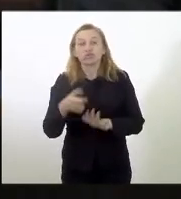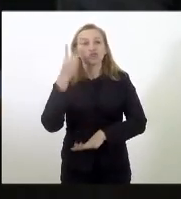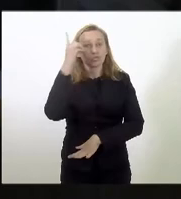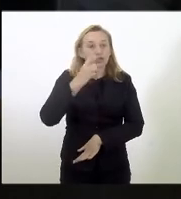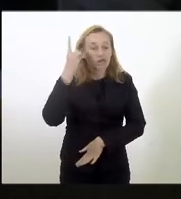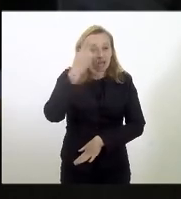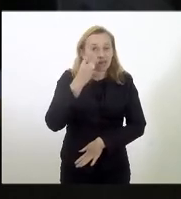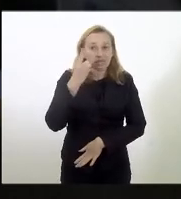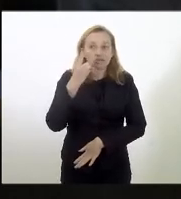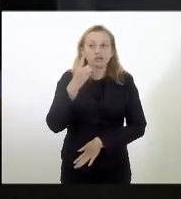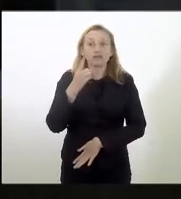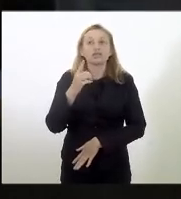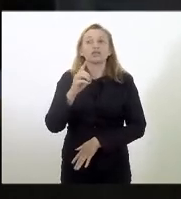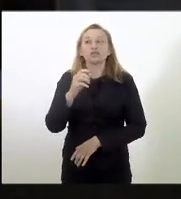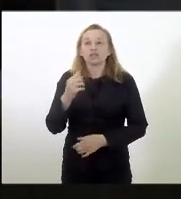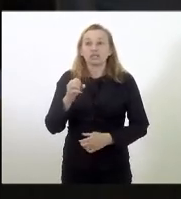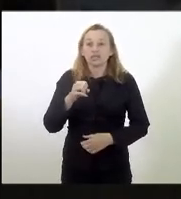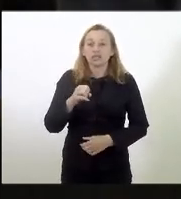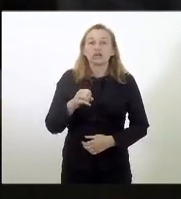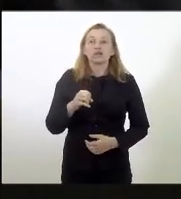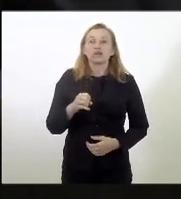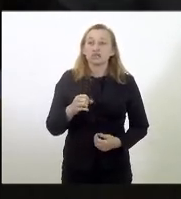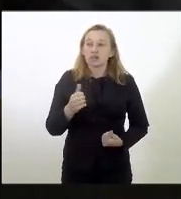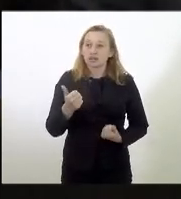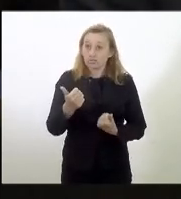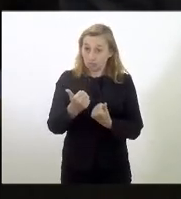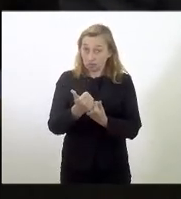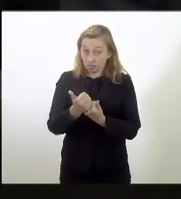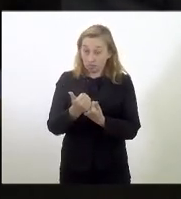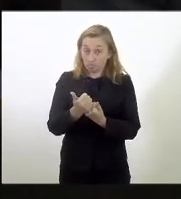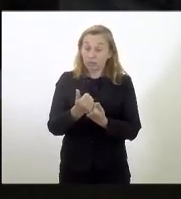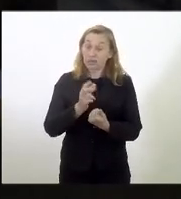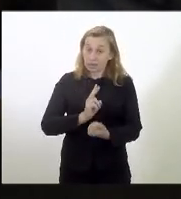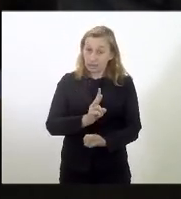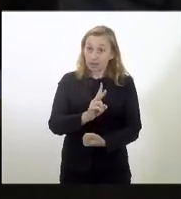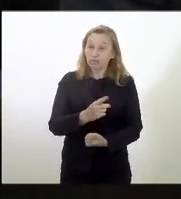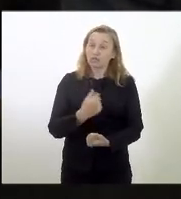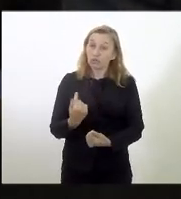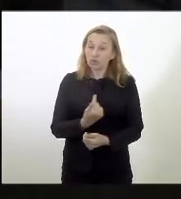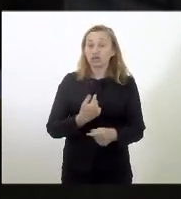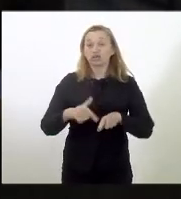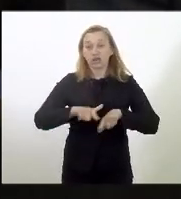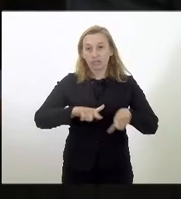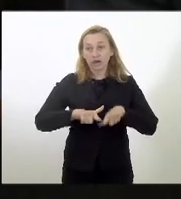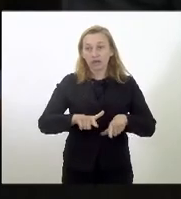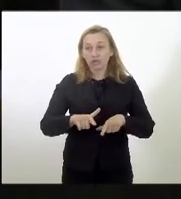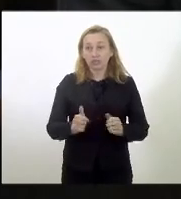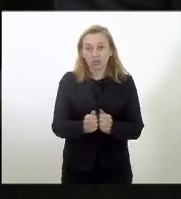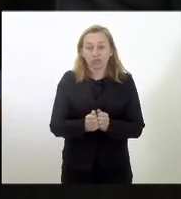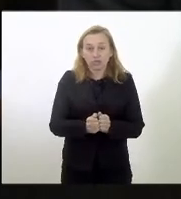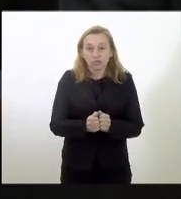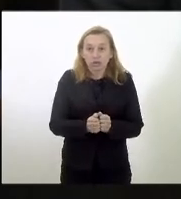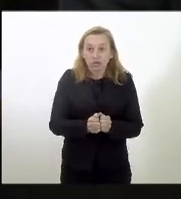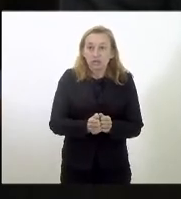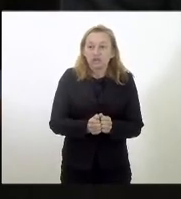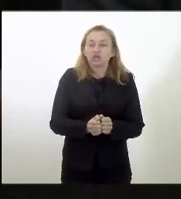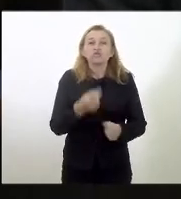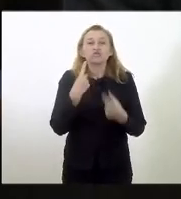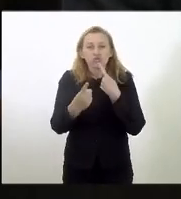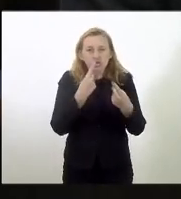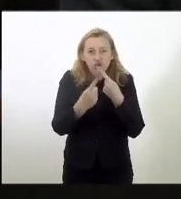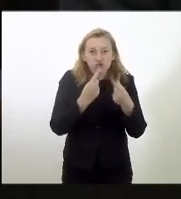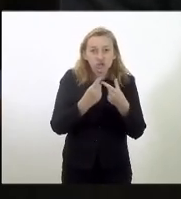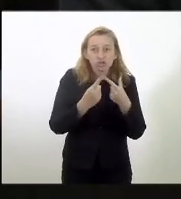e pode contar com a Defensoria Pública, presidente, todos os deputados, no trabalho que nós já fazemos, muito além da pauta corporativa, discutindo